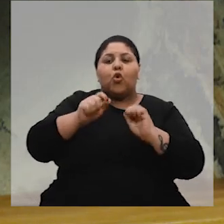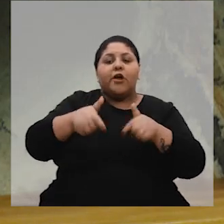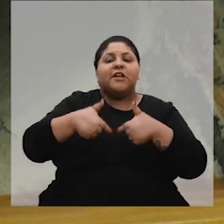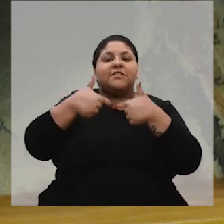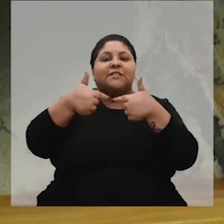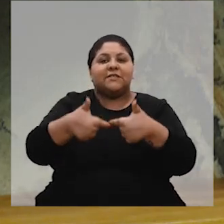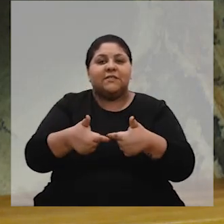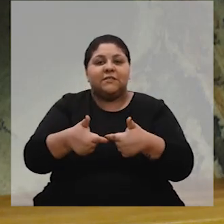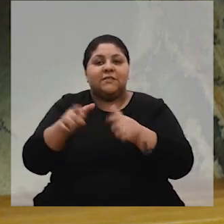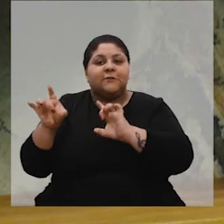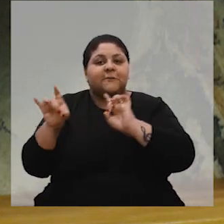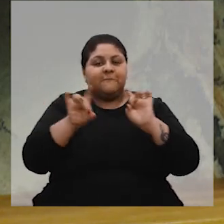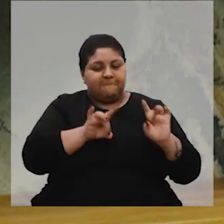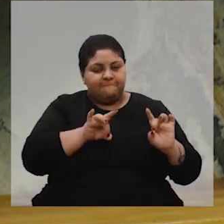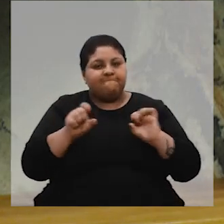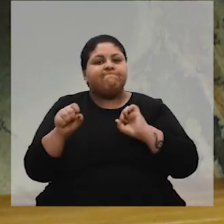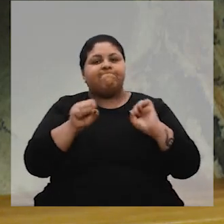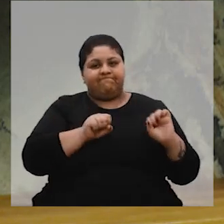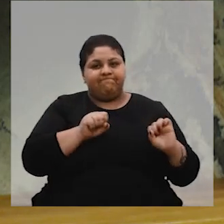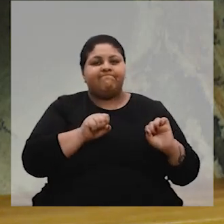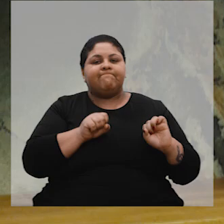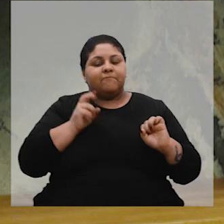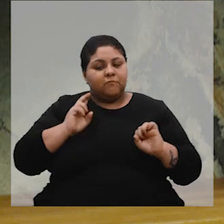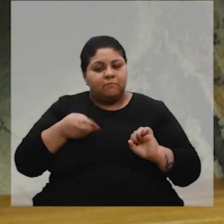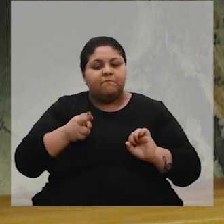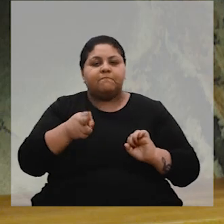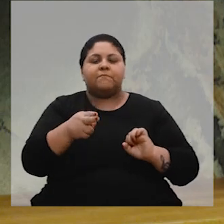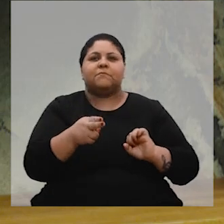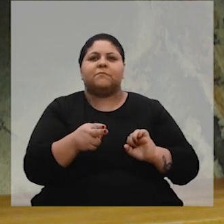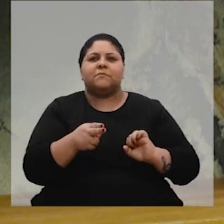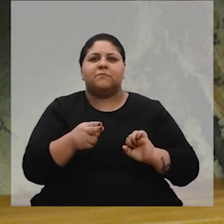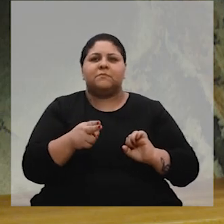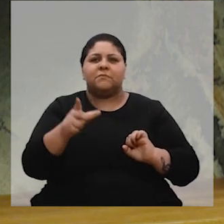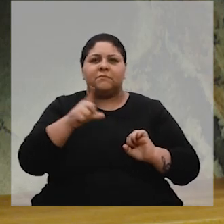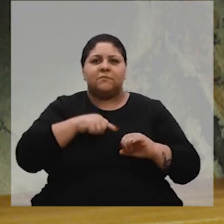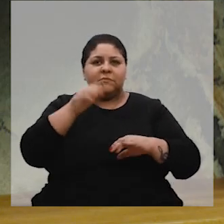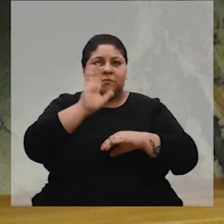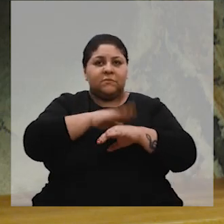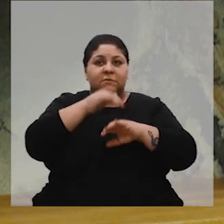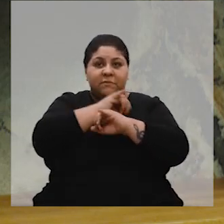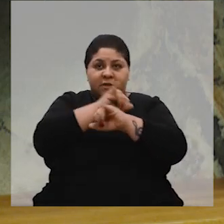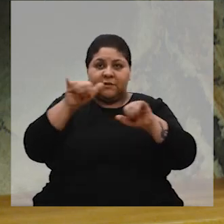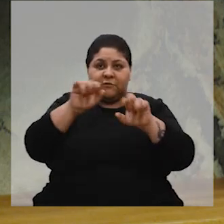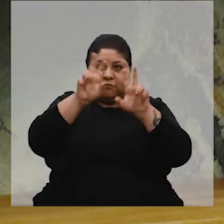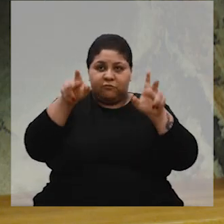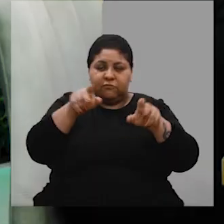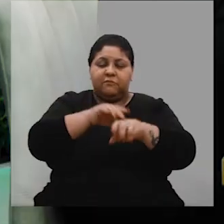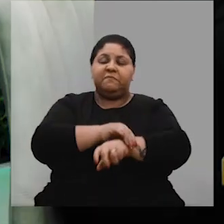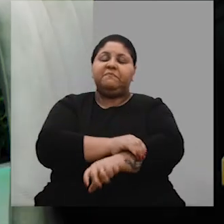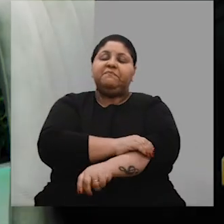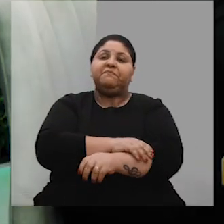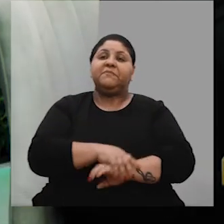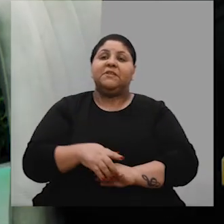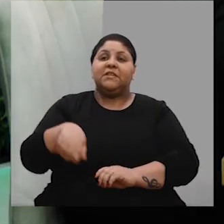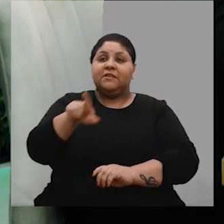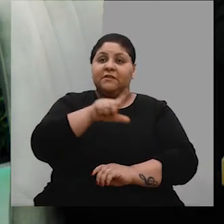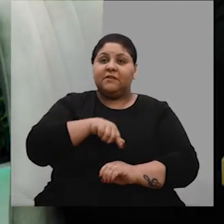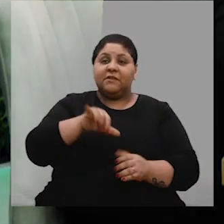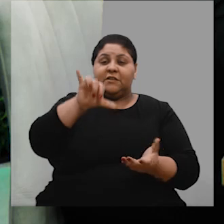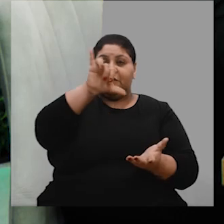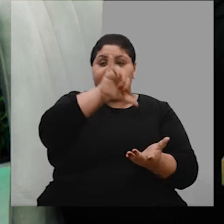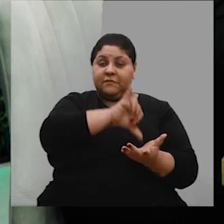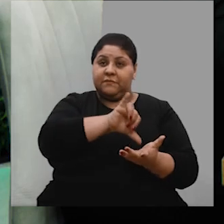são ações para quem está nos acompanhando que pode seguir, pode ter mais informações sobre o assunto? Então, a gente tem